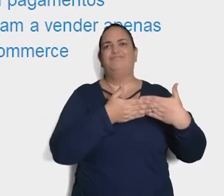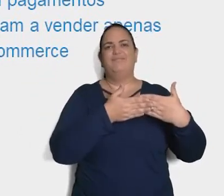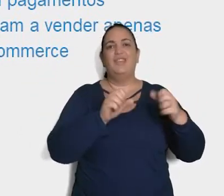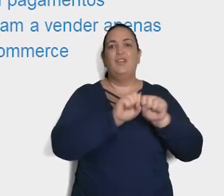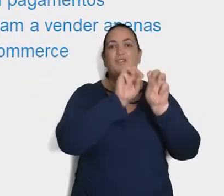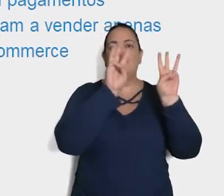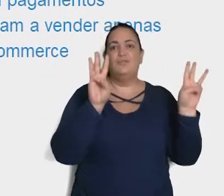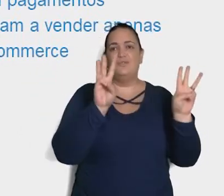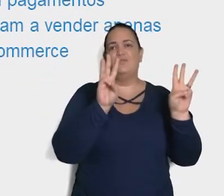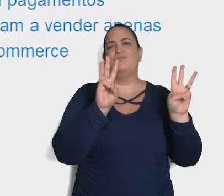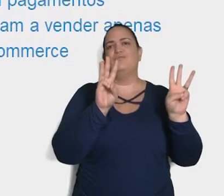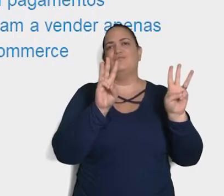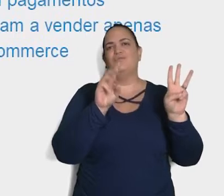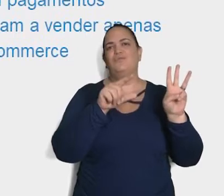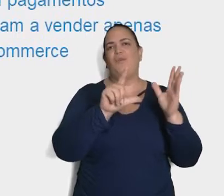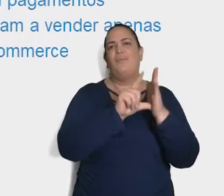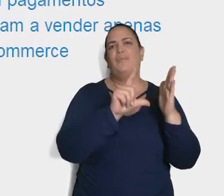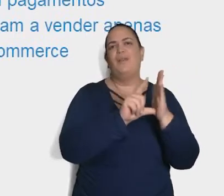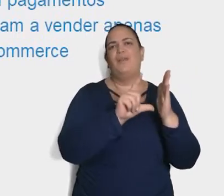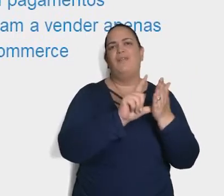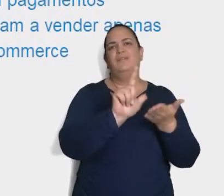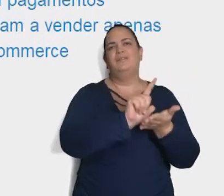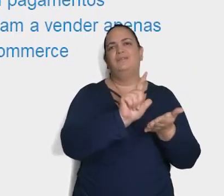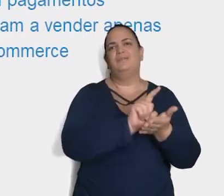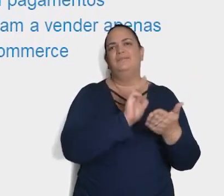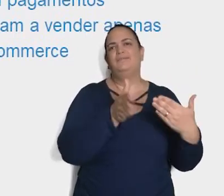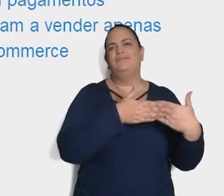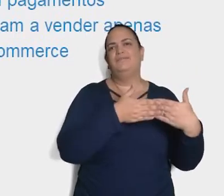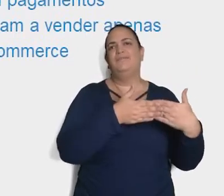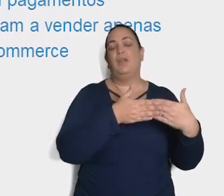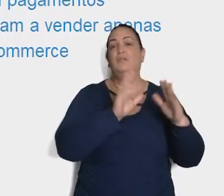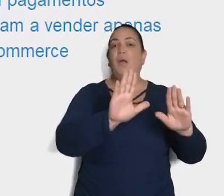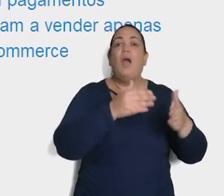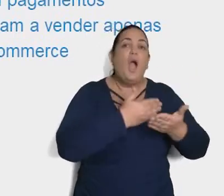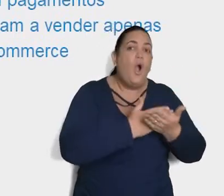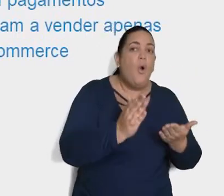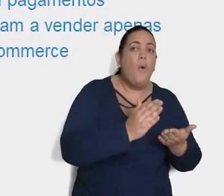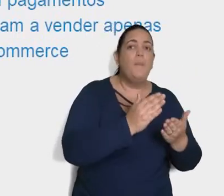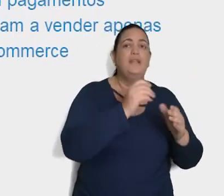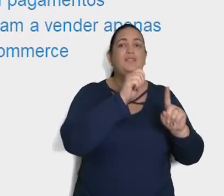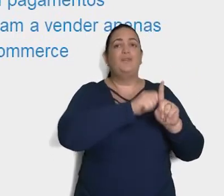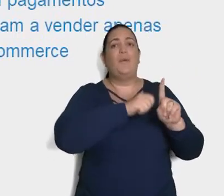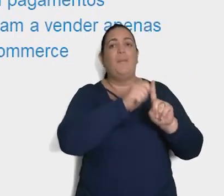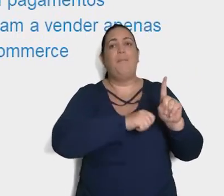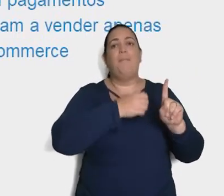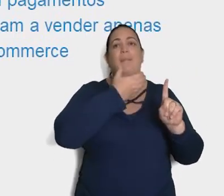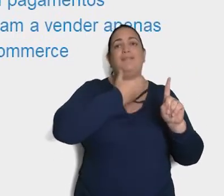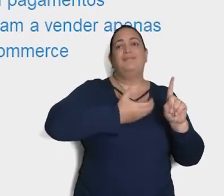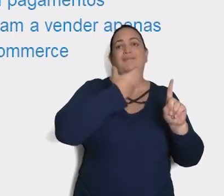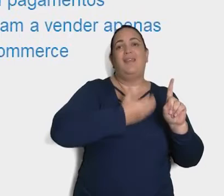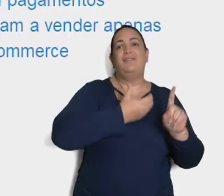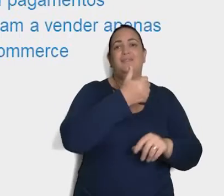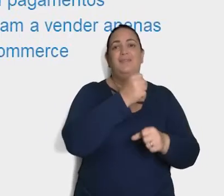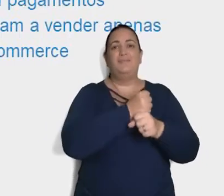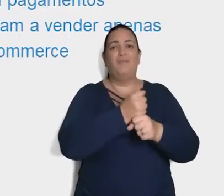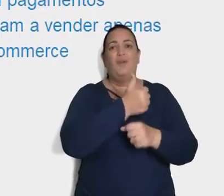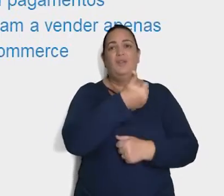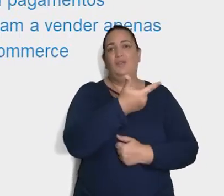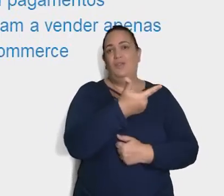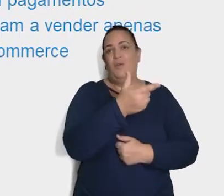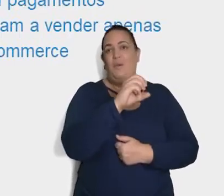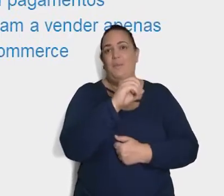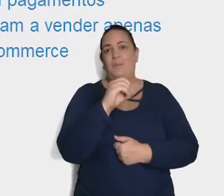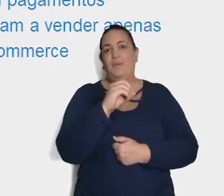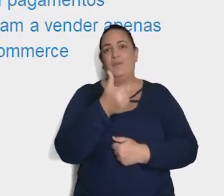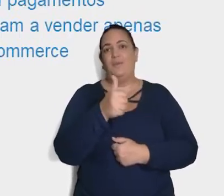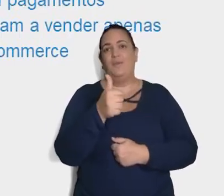Shopping Fashion Mall foi inaugurada em dezembro de 2011. Na semana passada, a Livraria Cultura encerrou